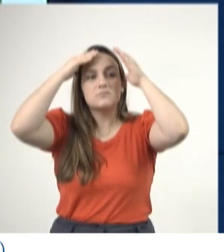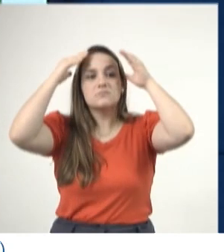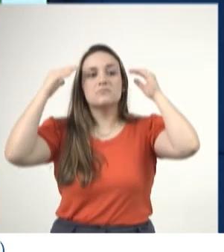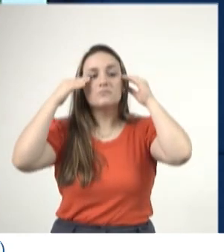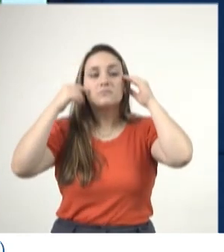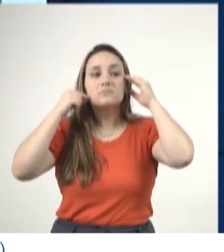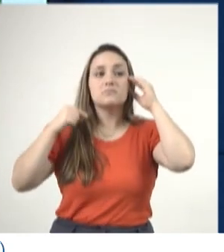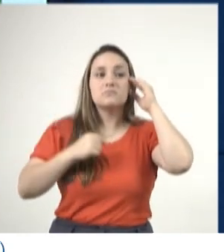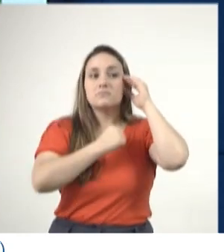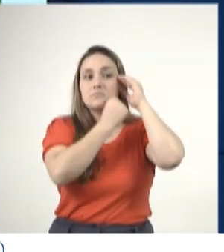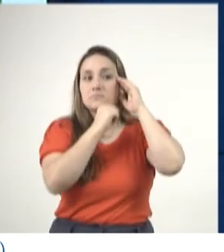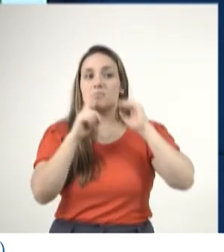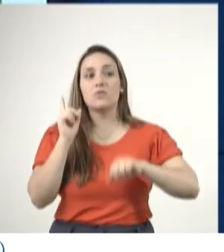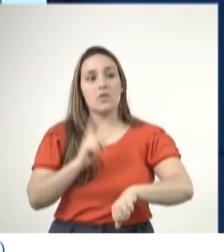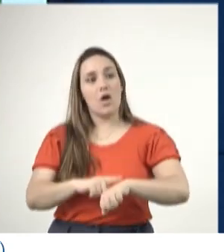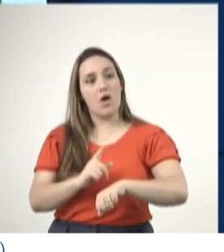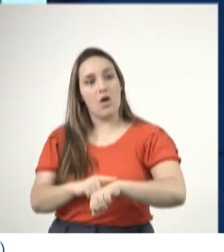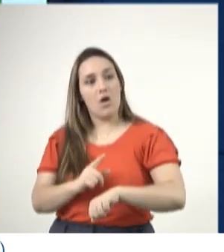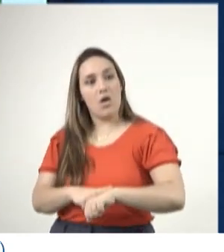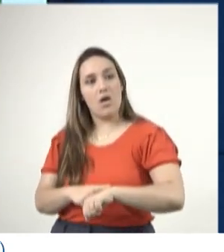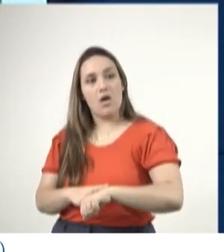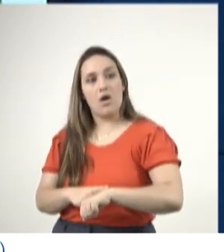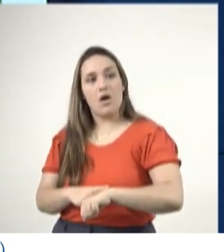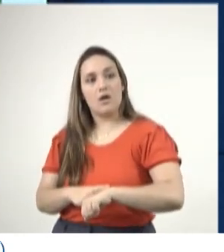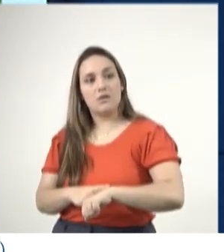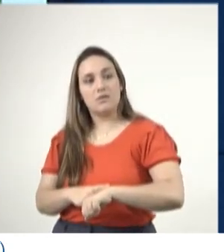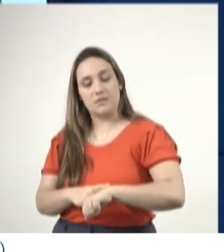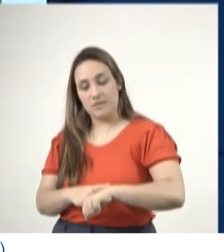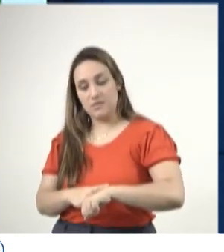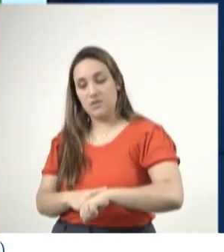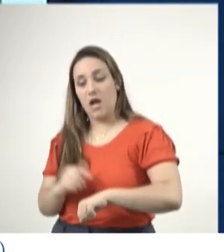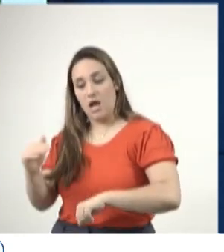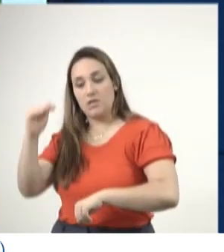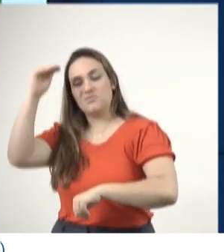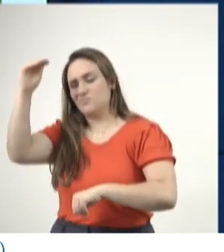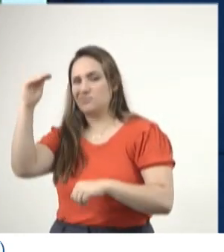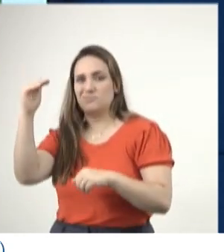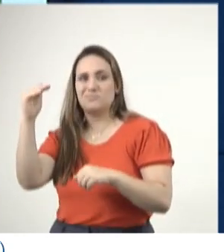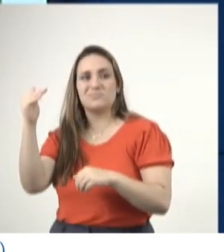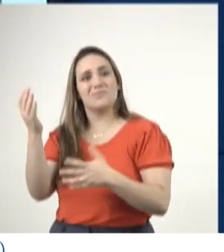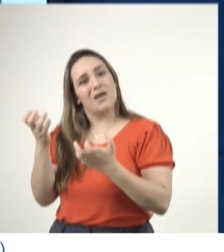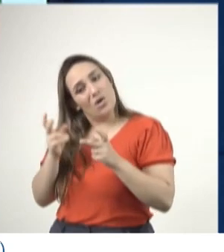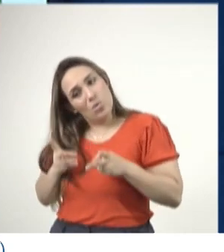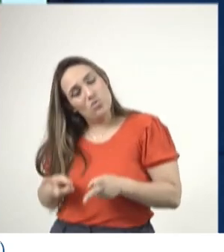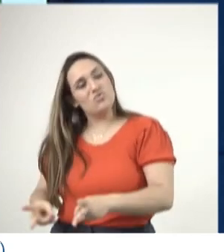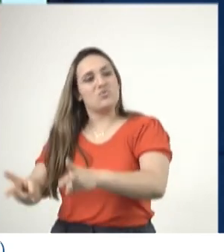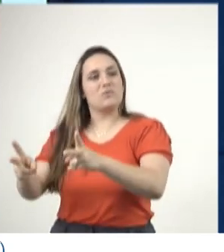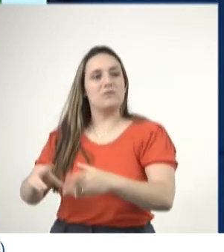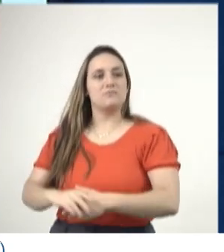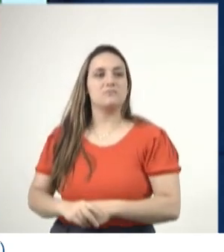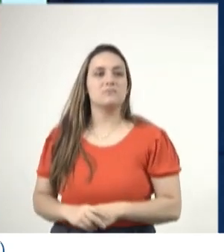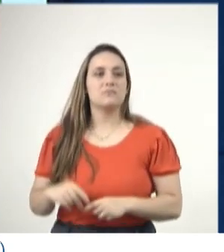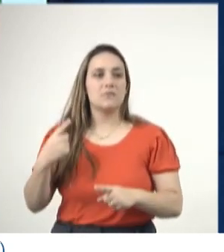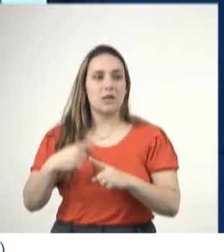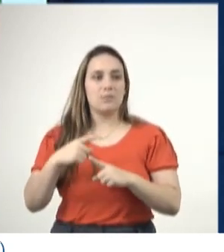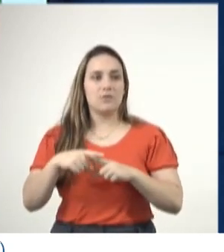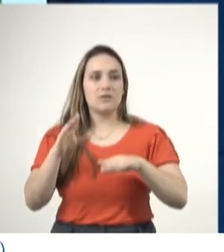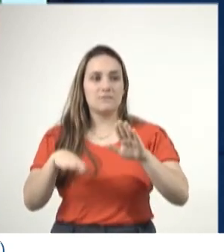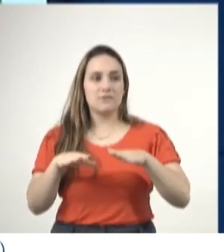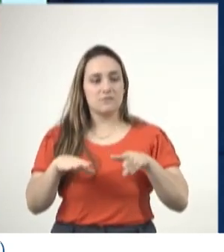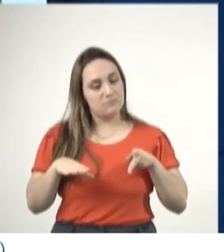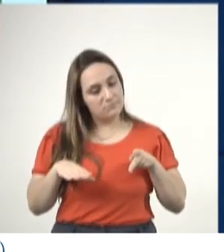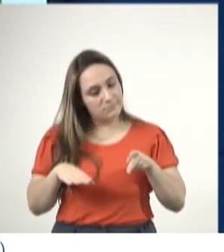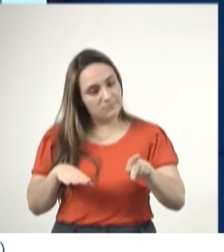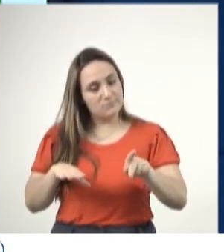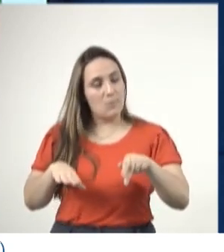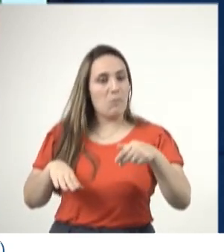forem adultos, isso no longo prazo, eles não vão querer tirar o capacete mais. Se eles morrem por queda, porque bate a cabeça, eles vão aprender agora